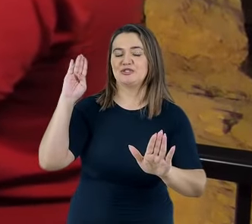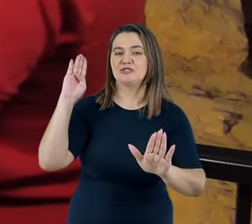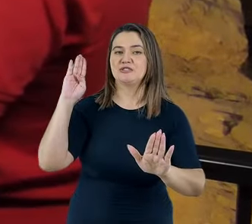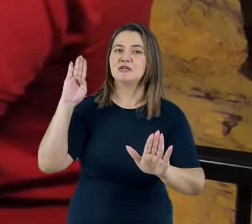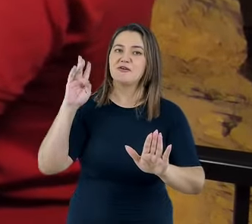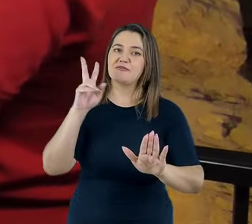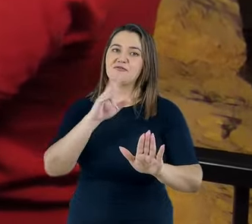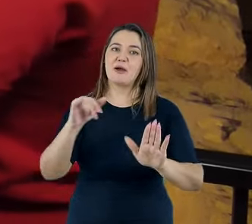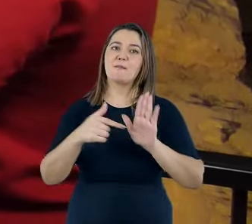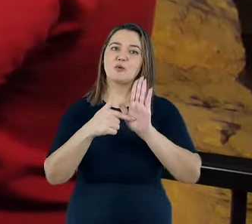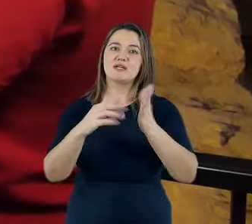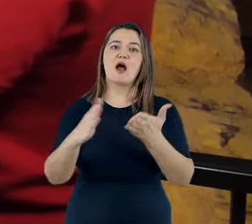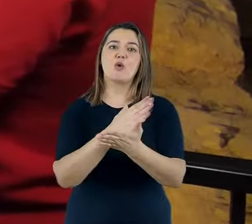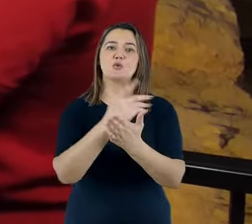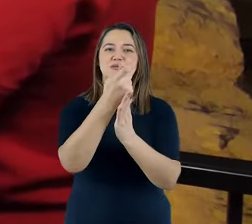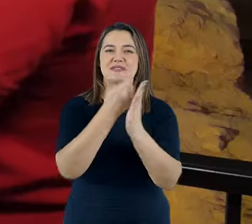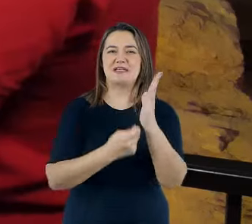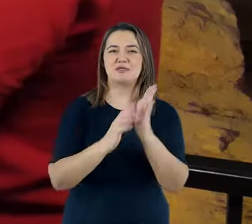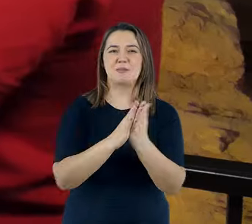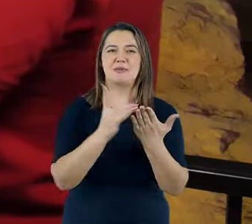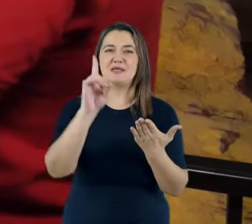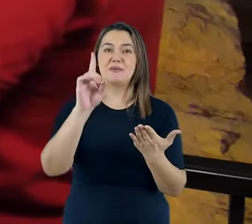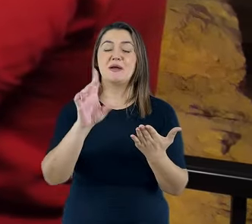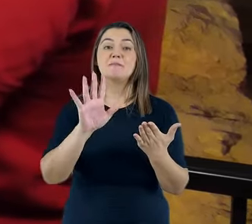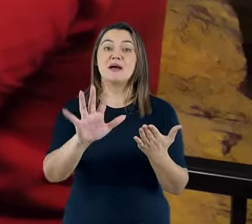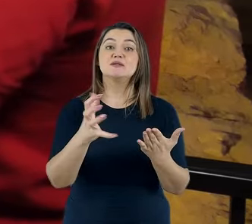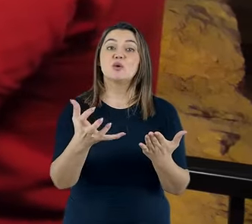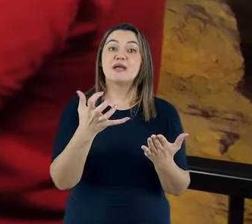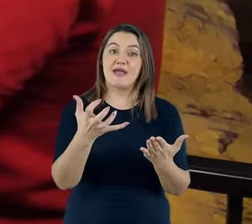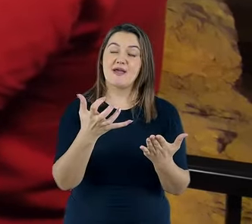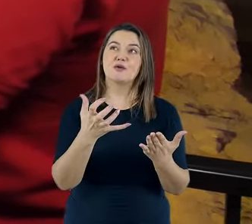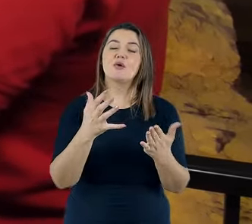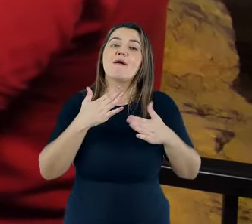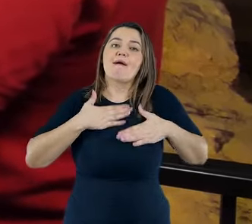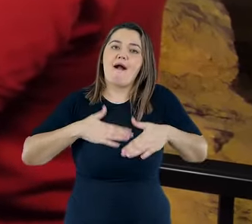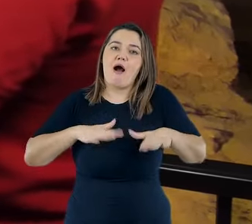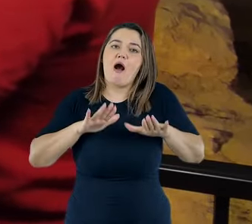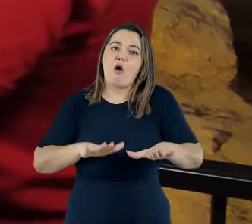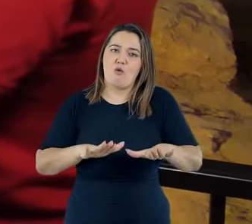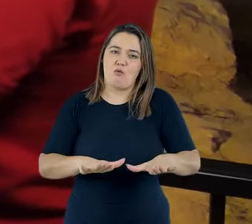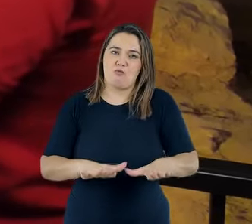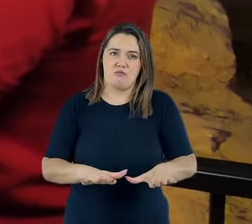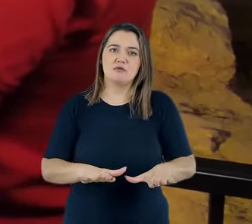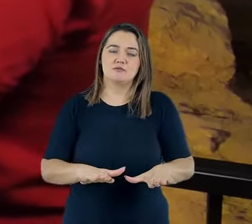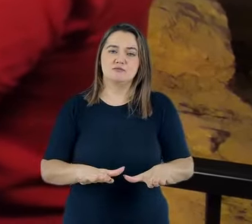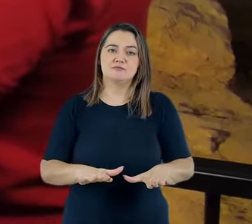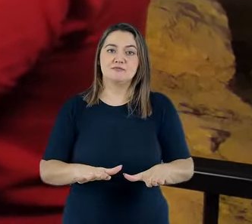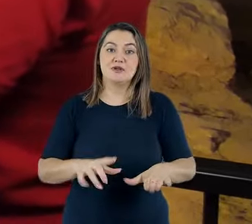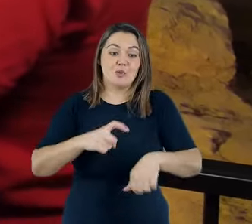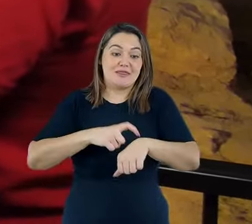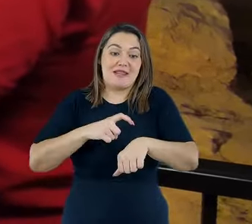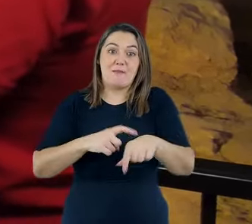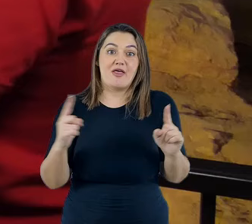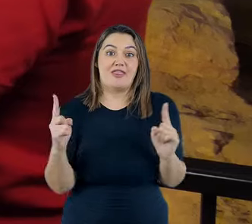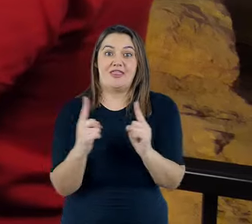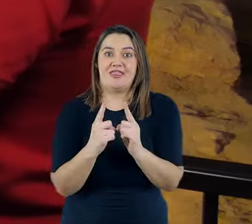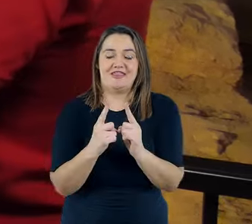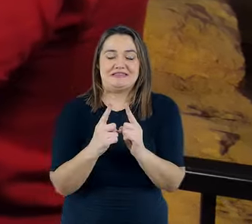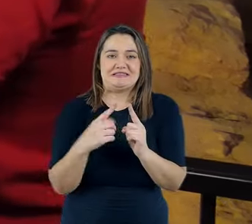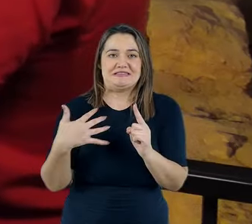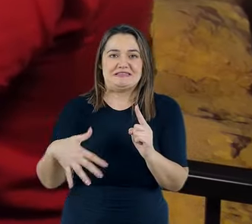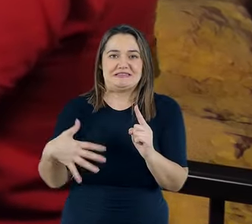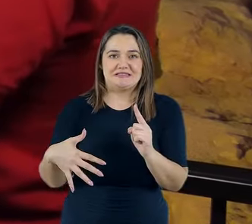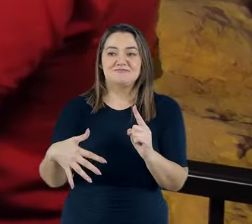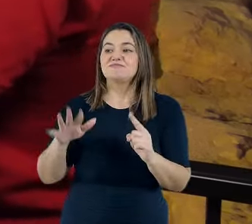programa que eu iria abrir algumas passagens da Bíblia, iria ler com vocês, mas eu quero fazer isso com calma, com bastante calma. E o nosso tempo já está